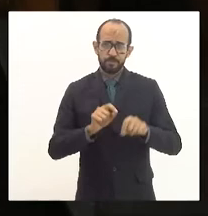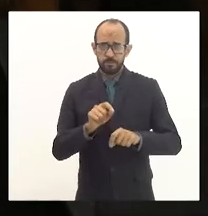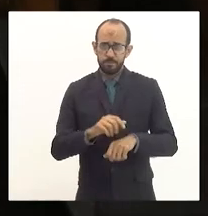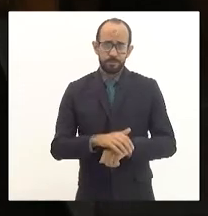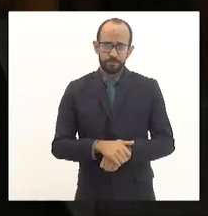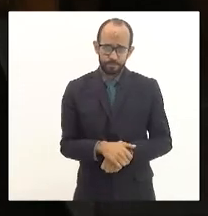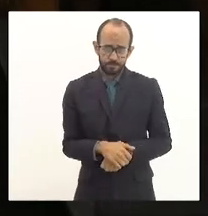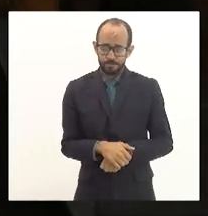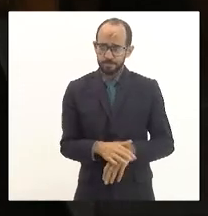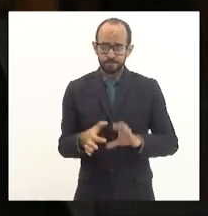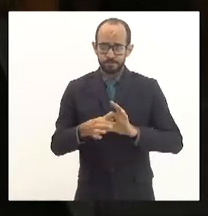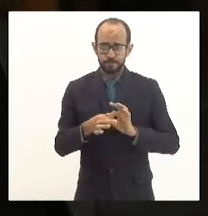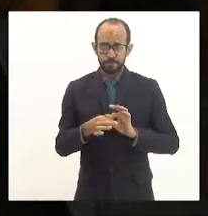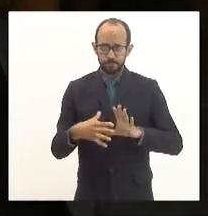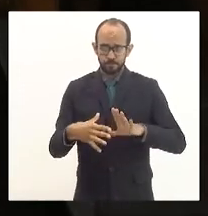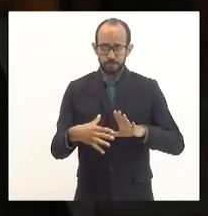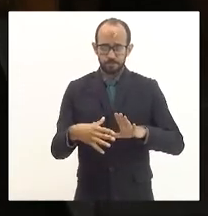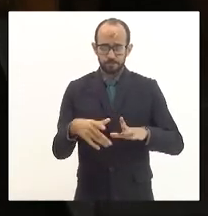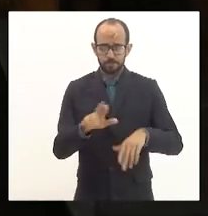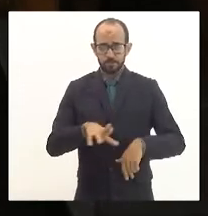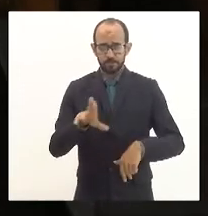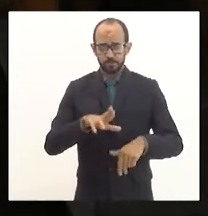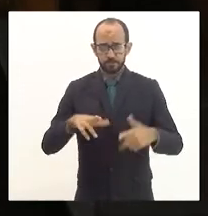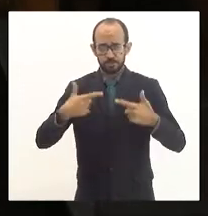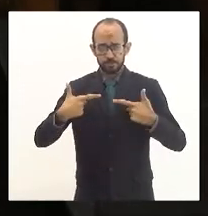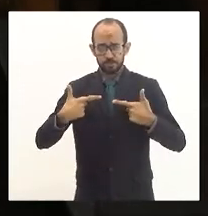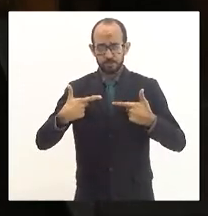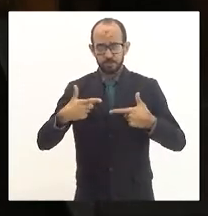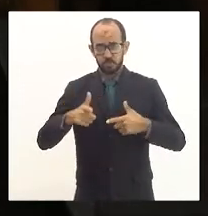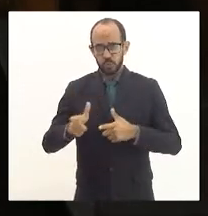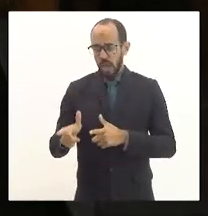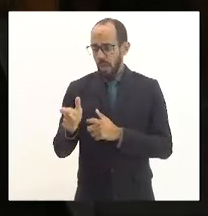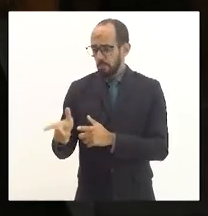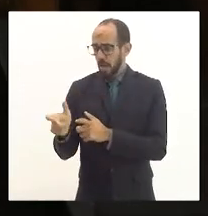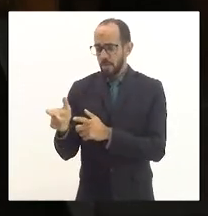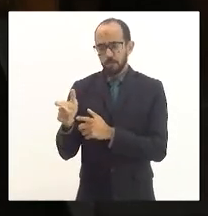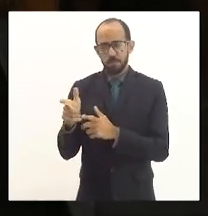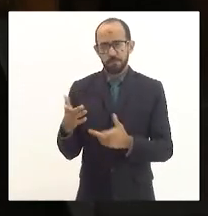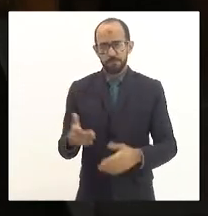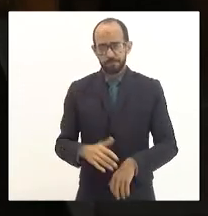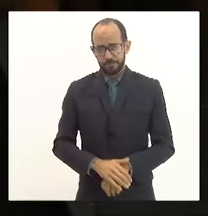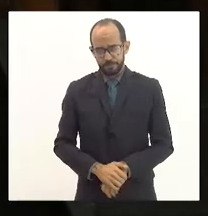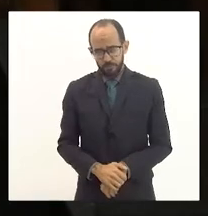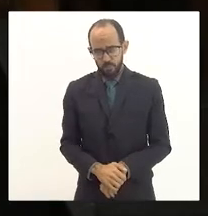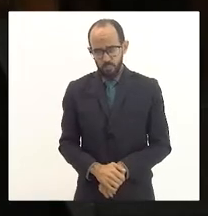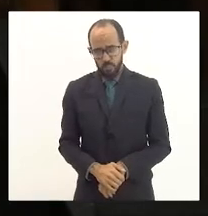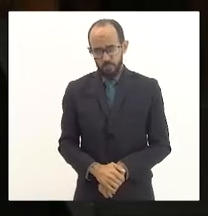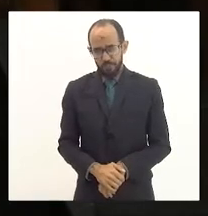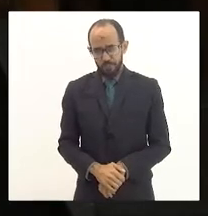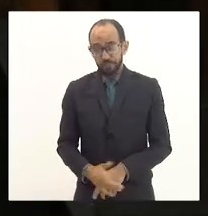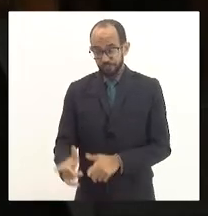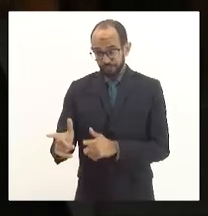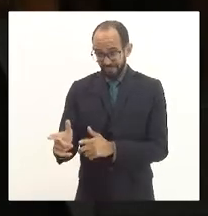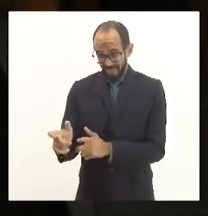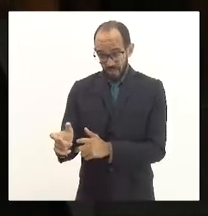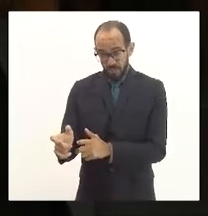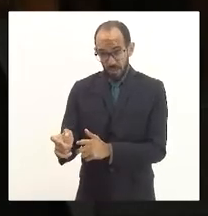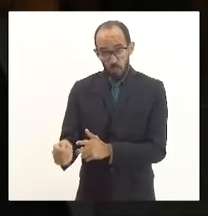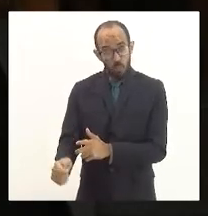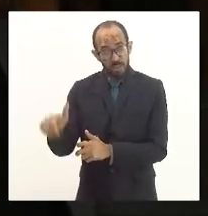Da liberação de uso de armas arma é quase nunca